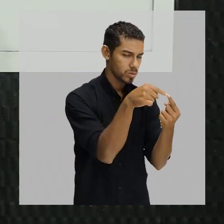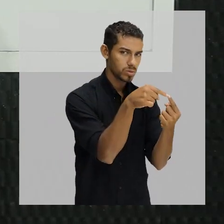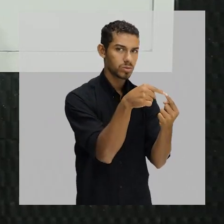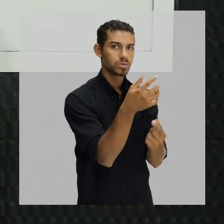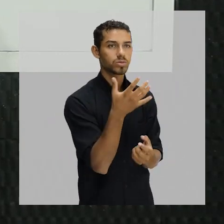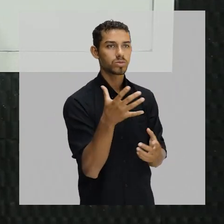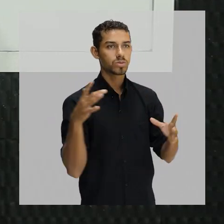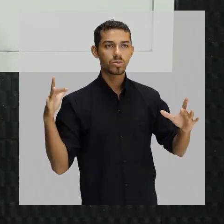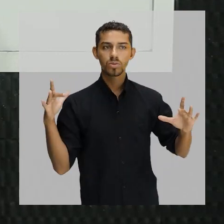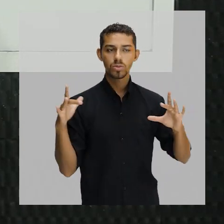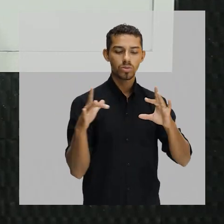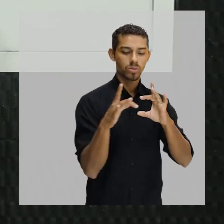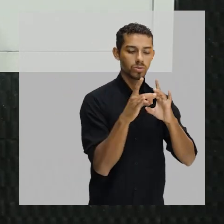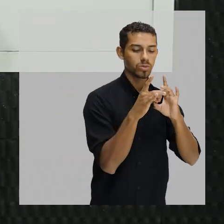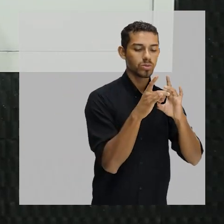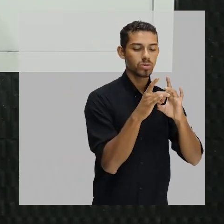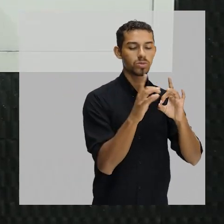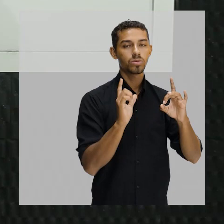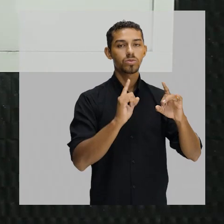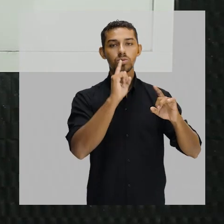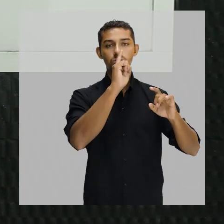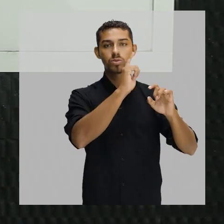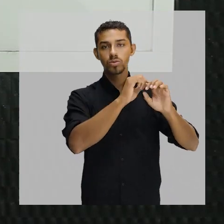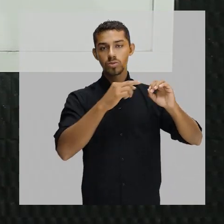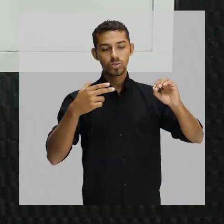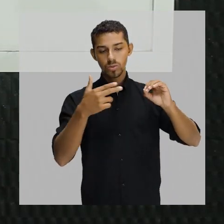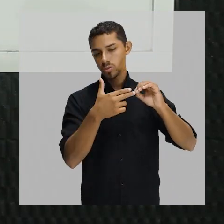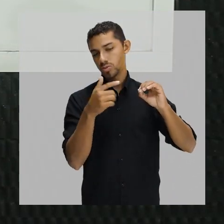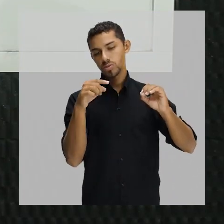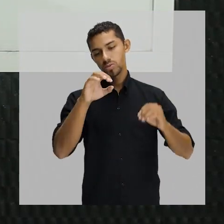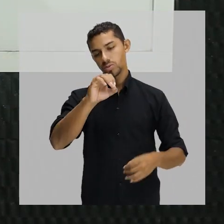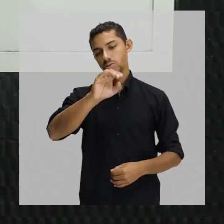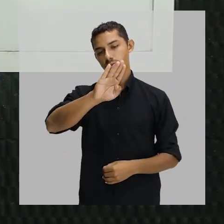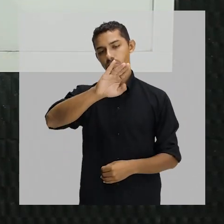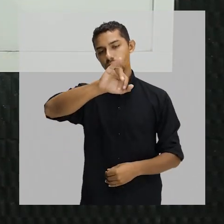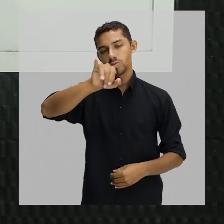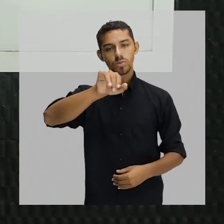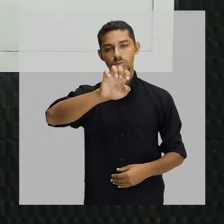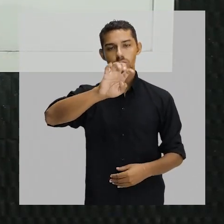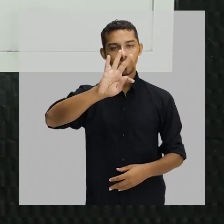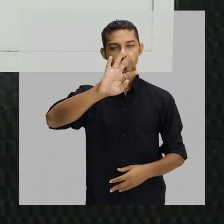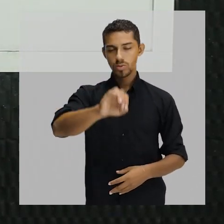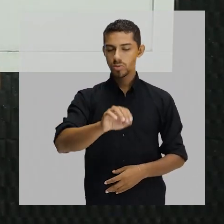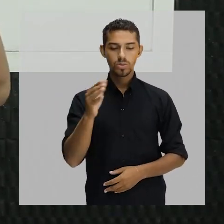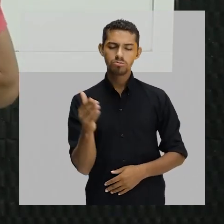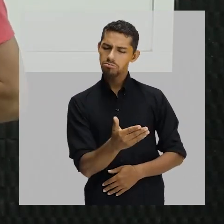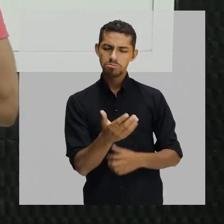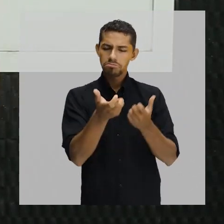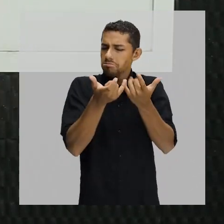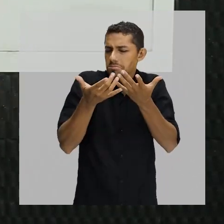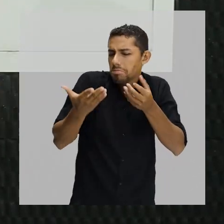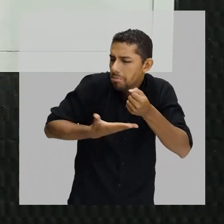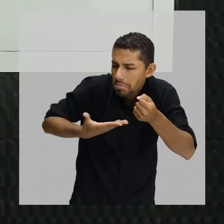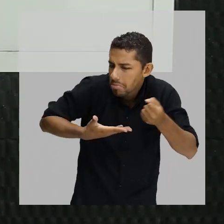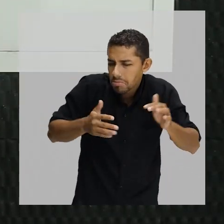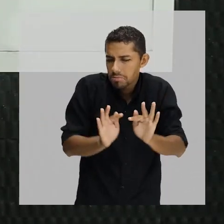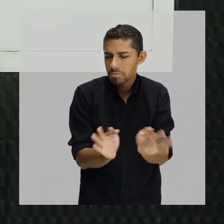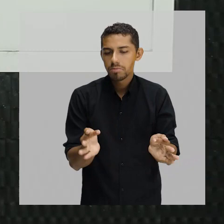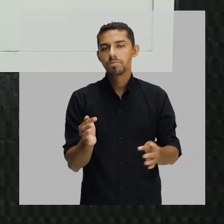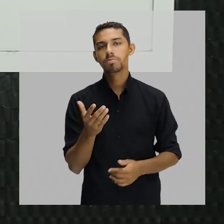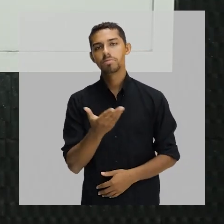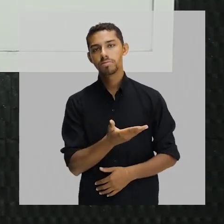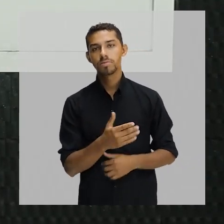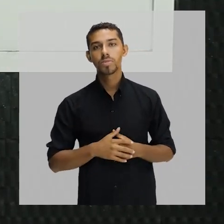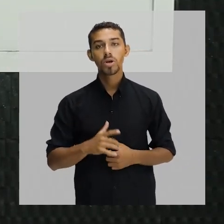se ligar a um objeto. Ok? Então, a relação básica de conhecimento é estabelecida a partir deste processo.